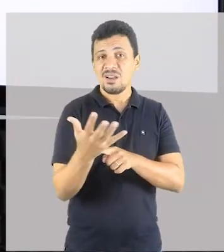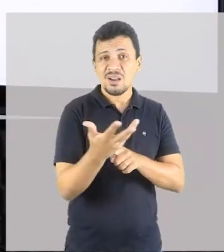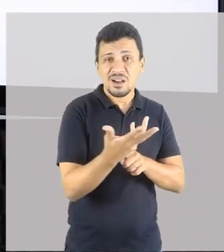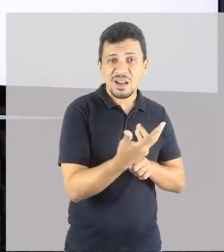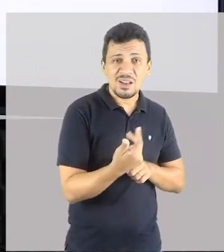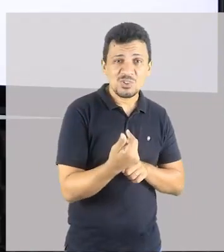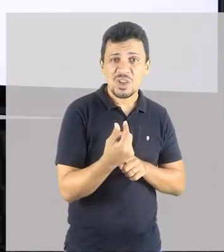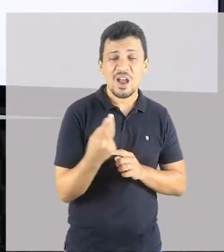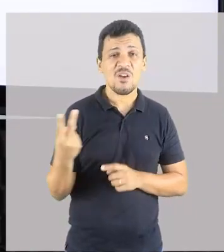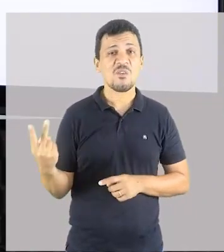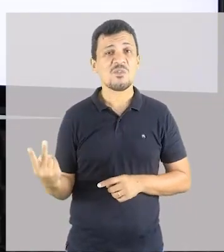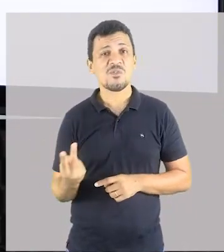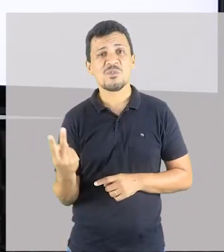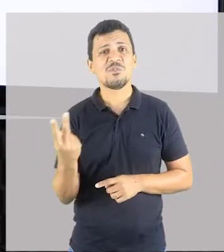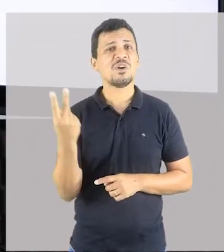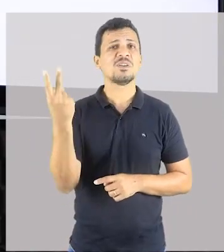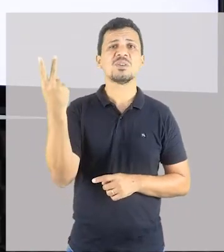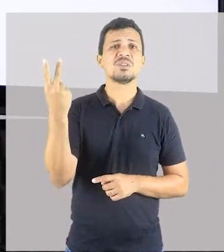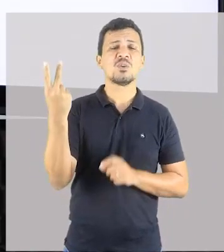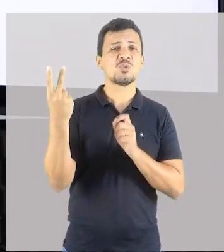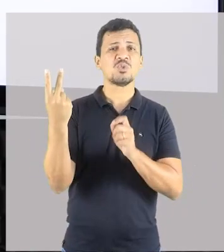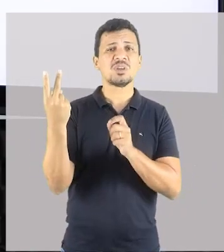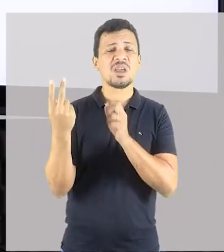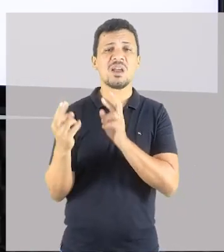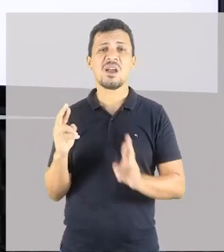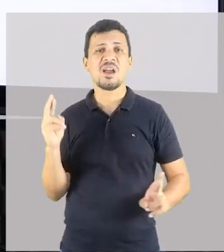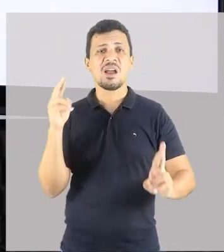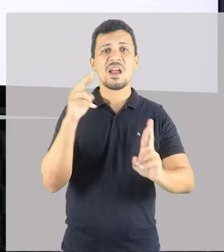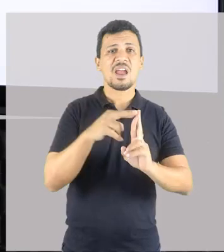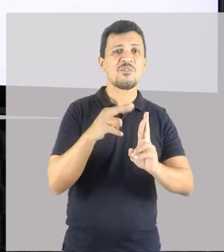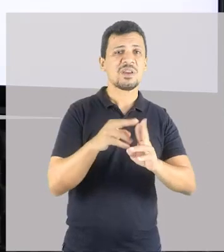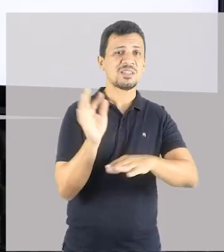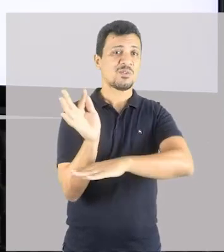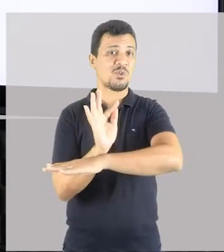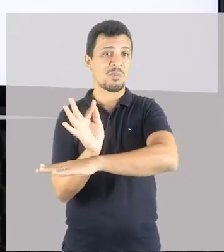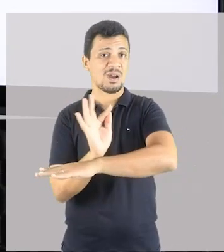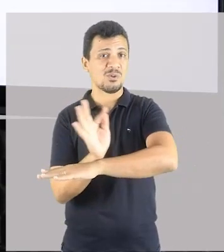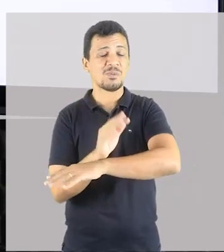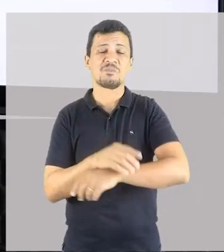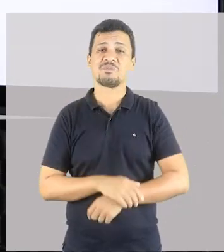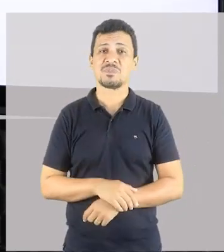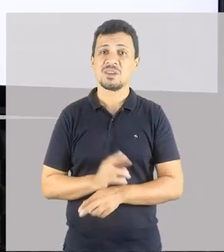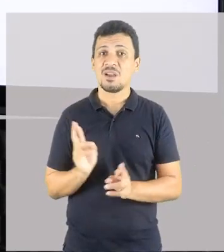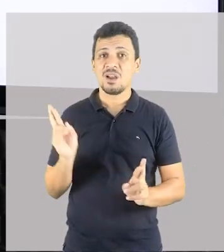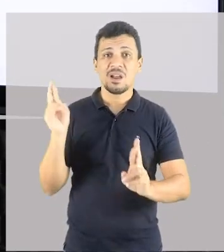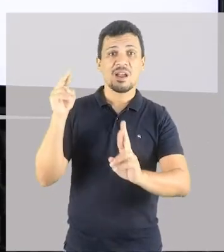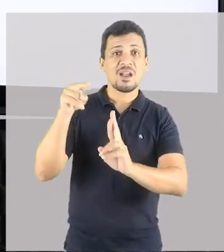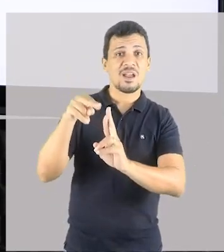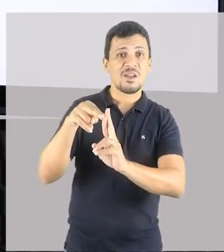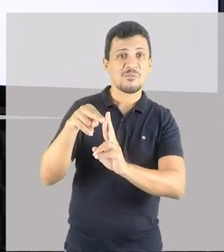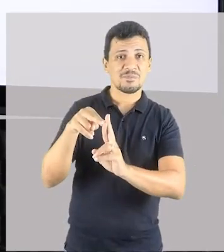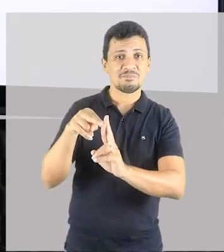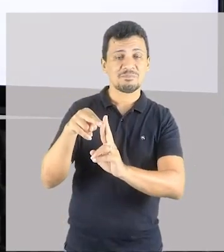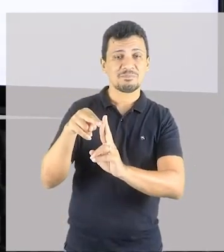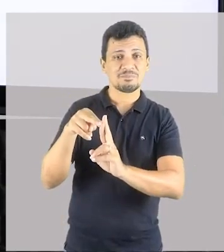a valorização de uma referência formal, de uma referência, né,